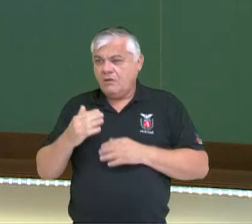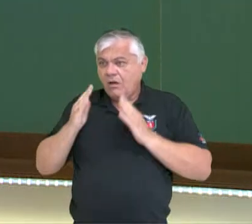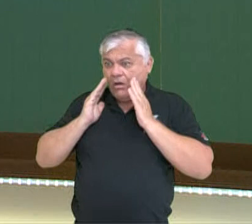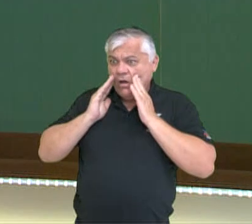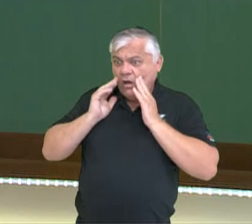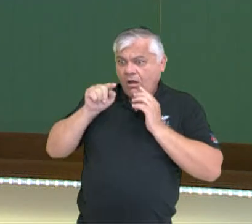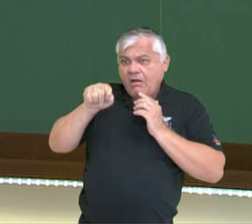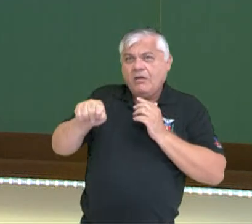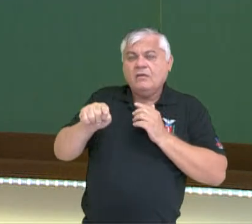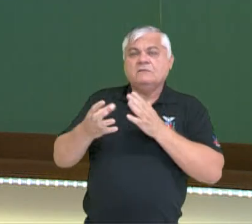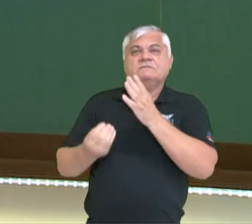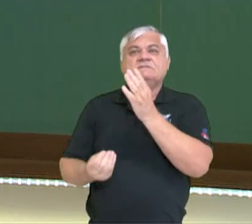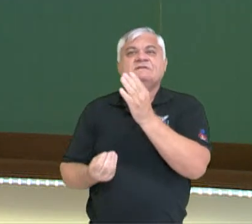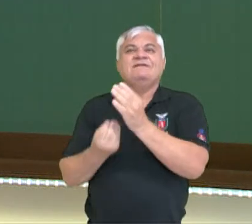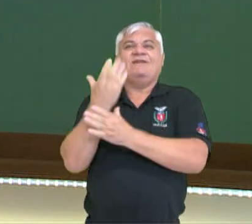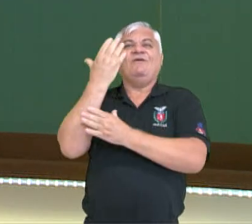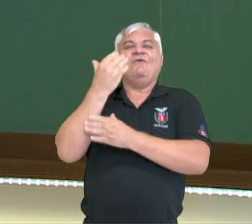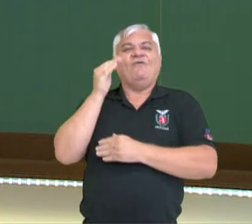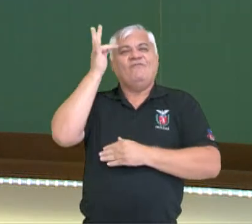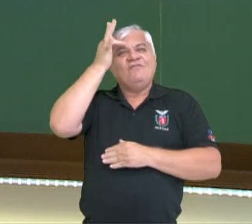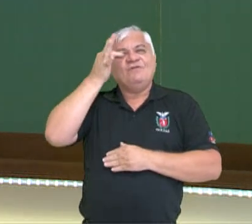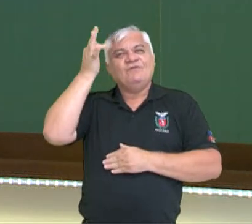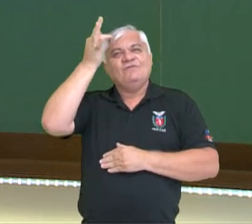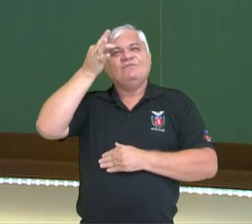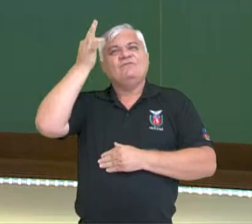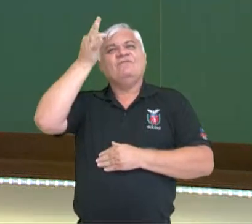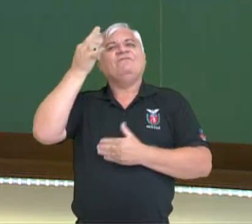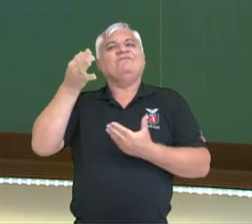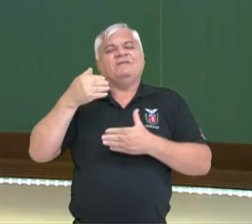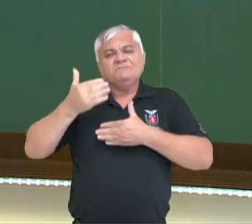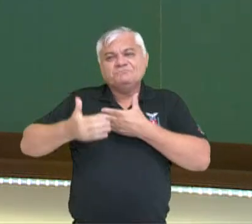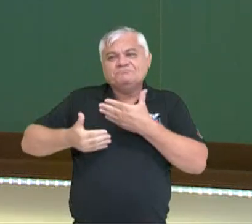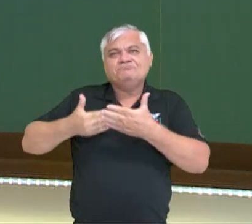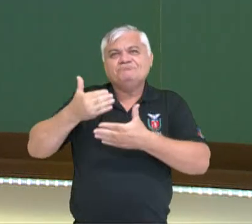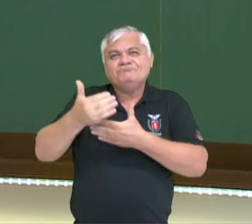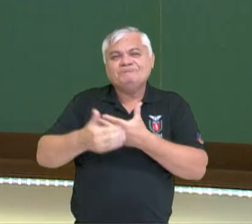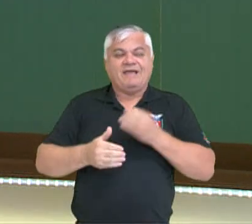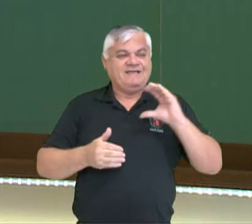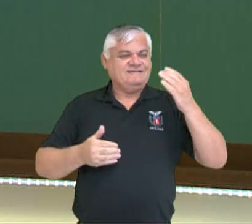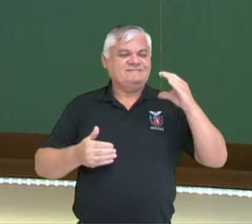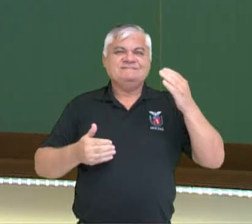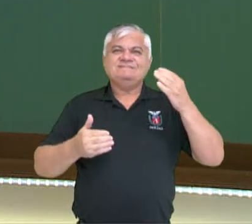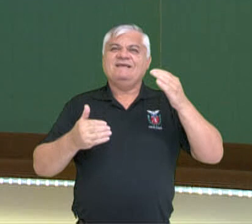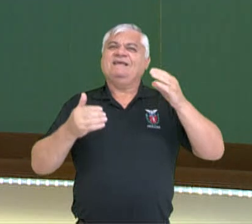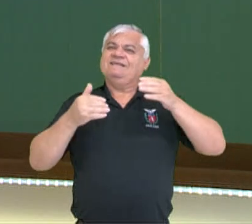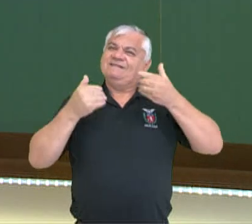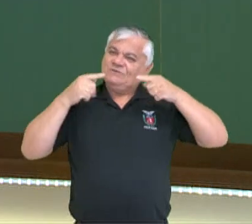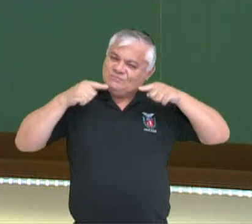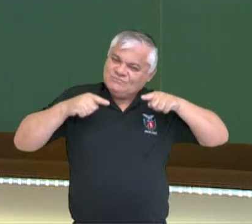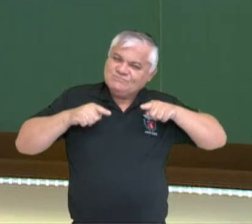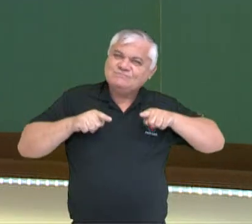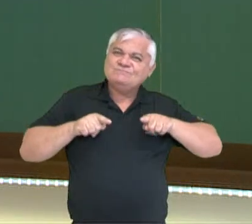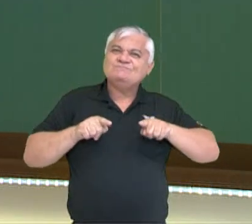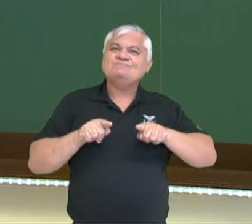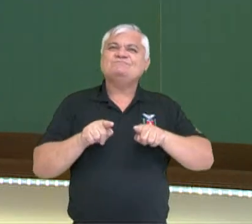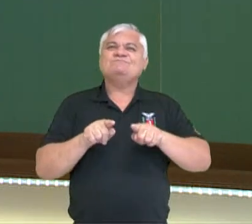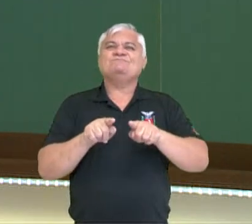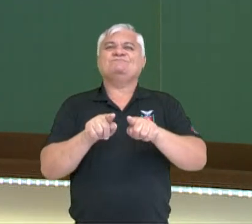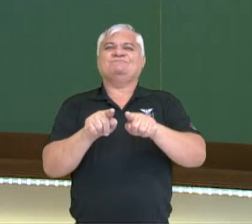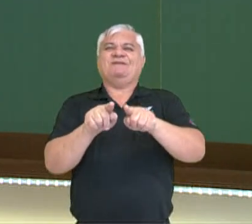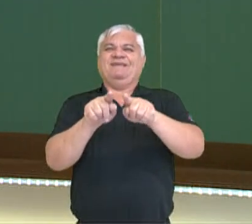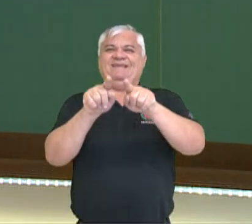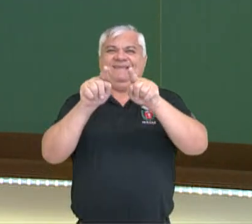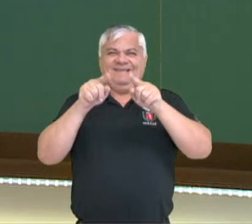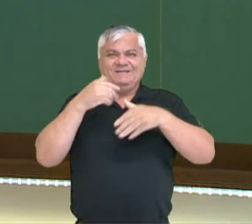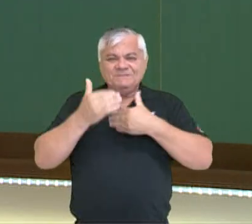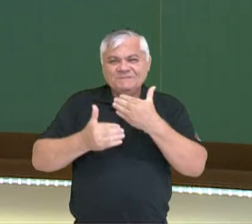à criação da filosofia, que caminhou lá no seu início junto com a